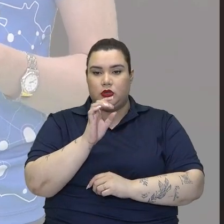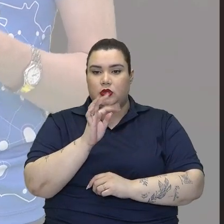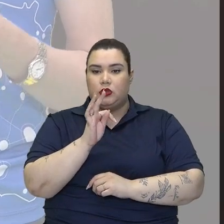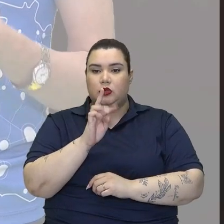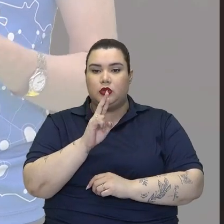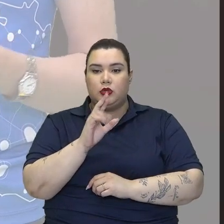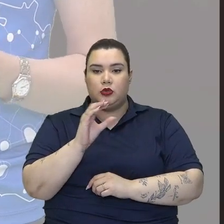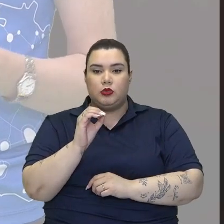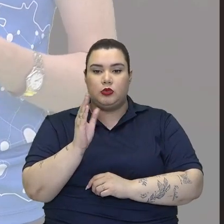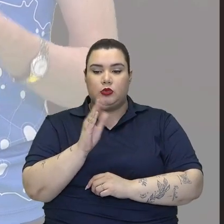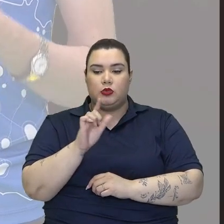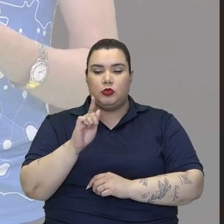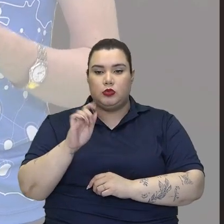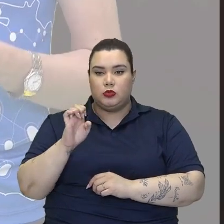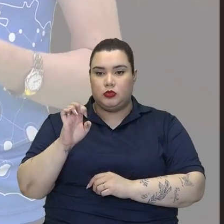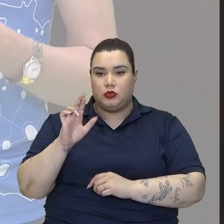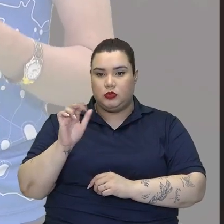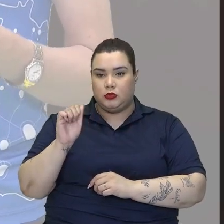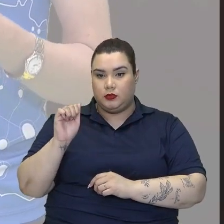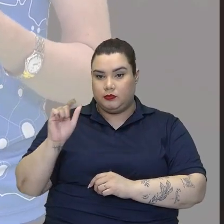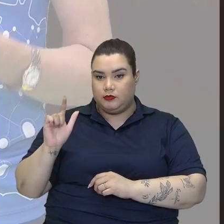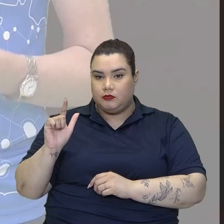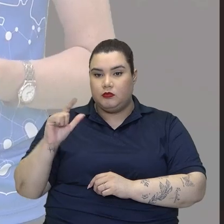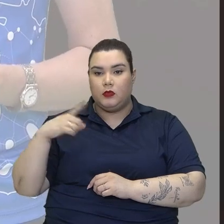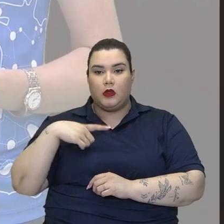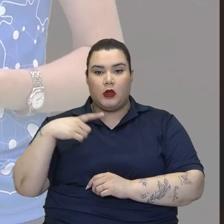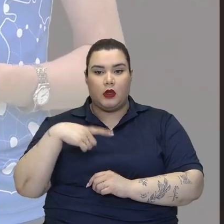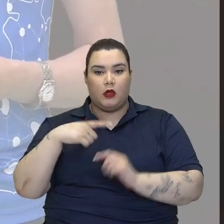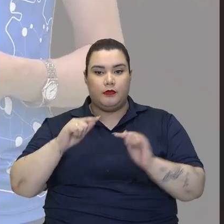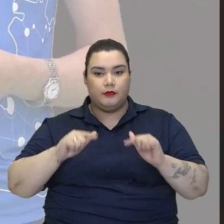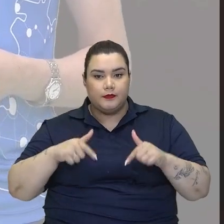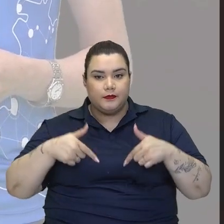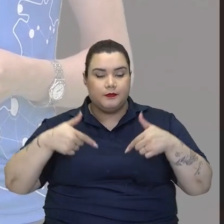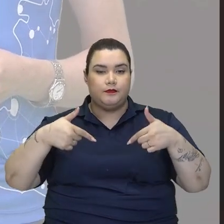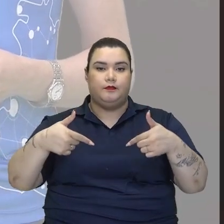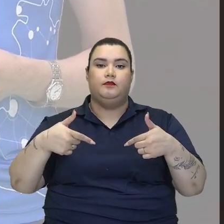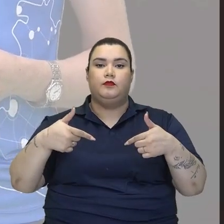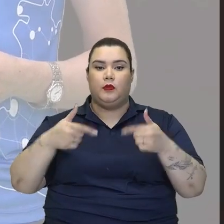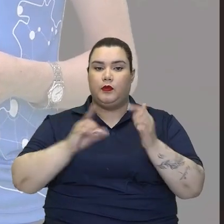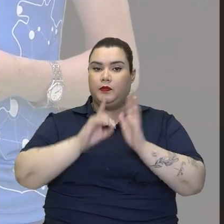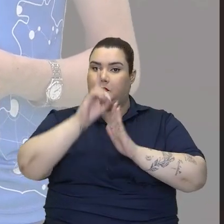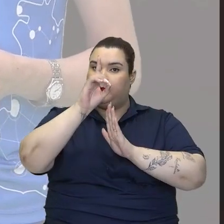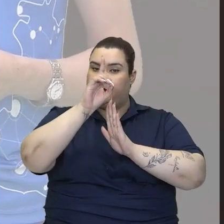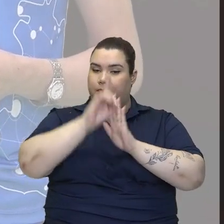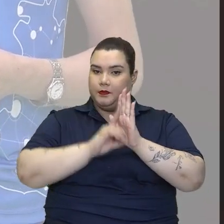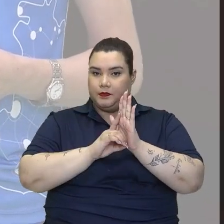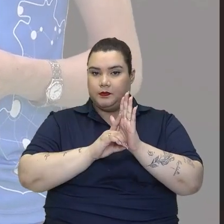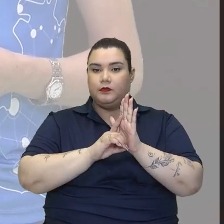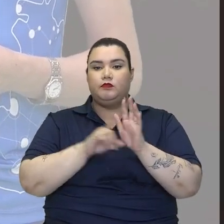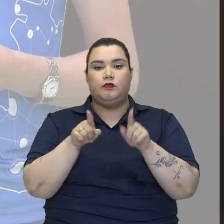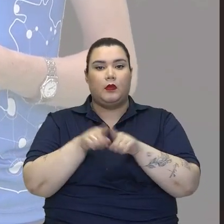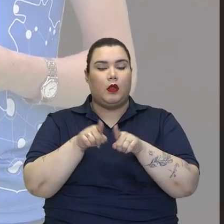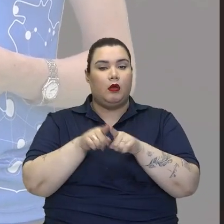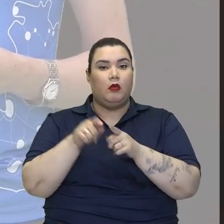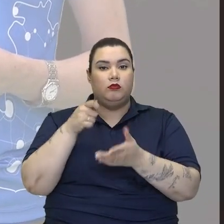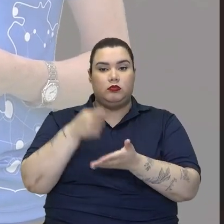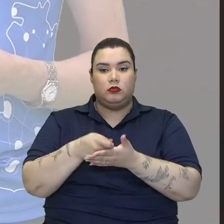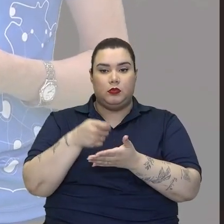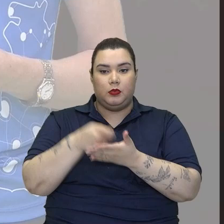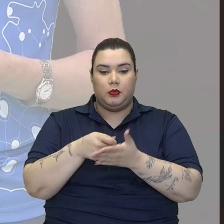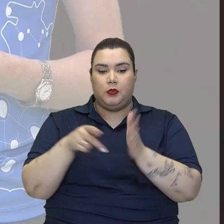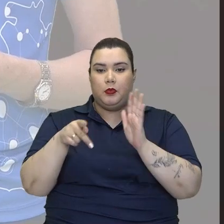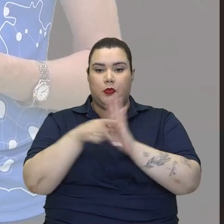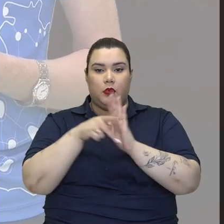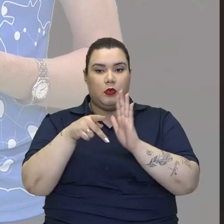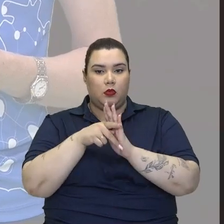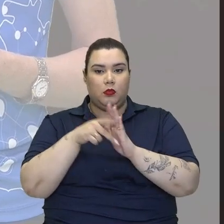meu estado ou no meu país, eu estou exercendo um direito e um dever do meu